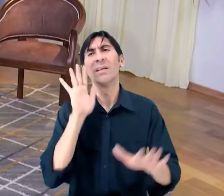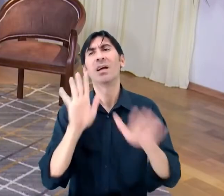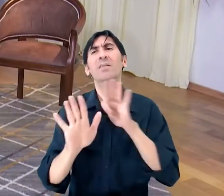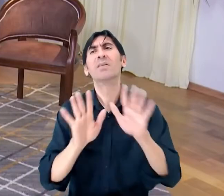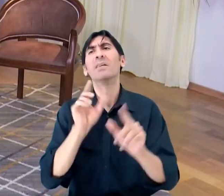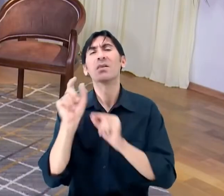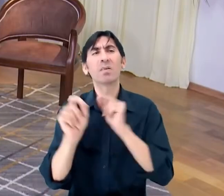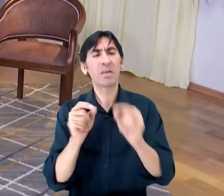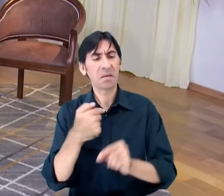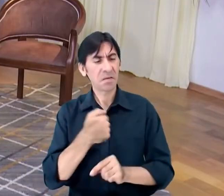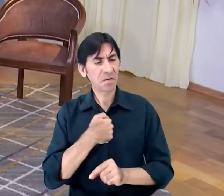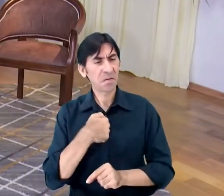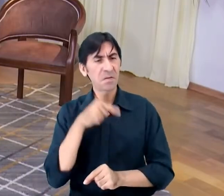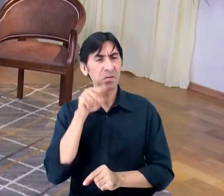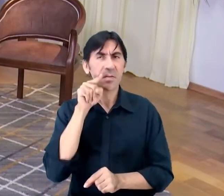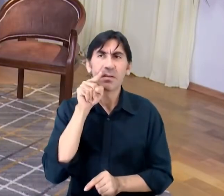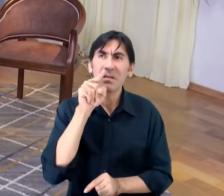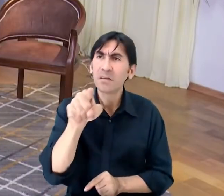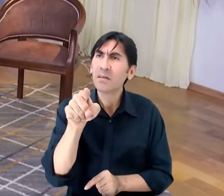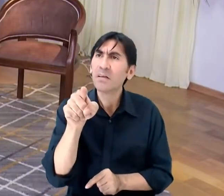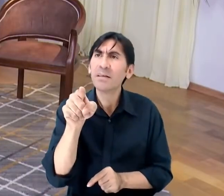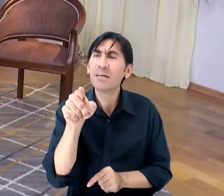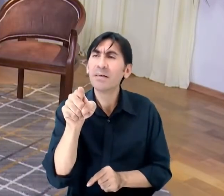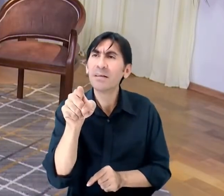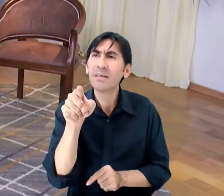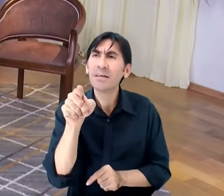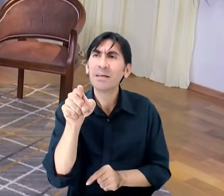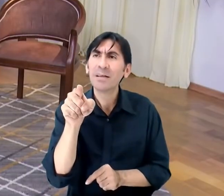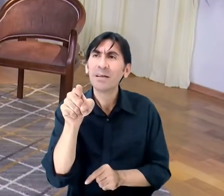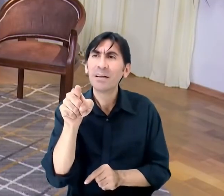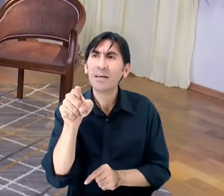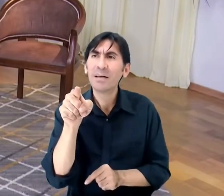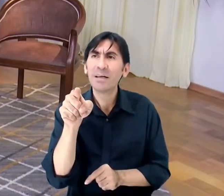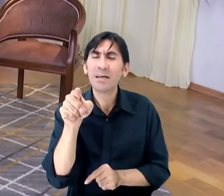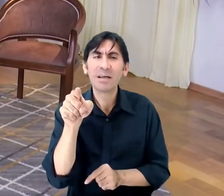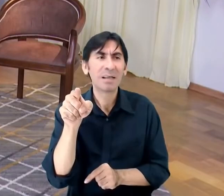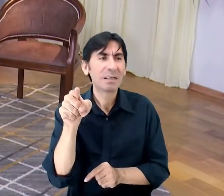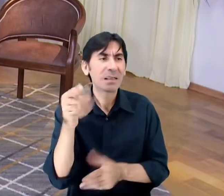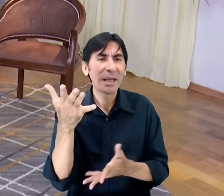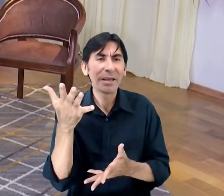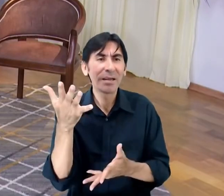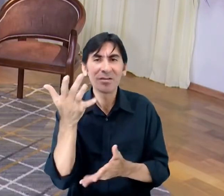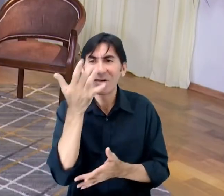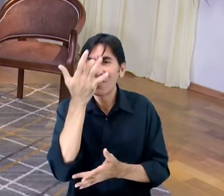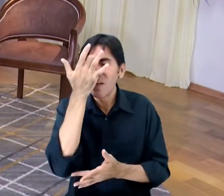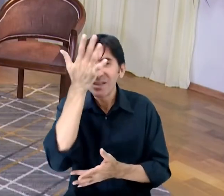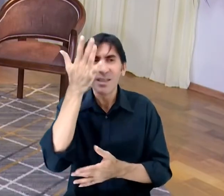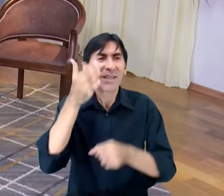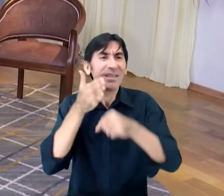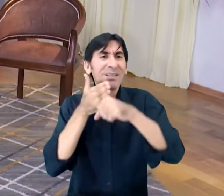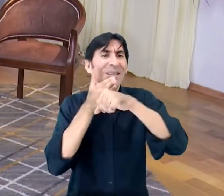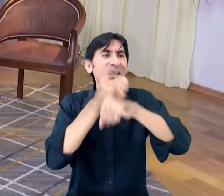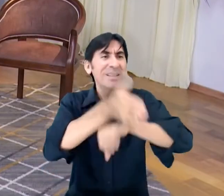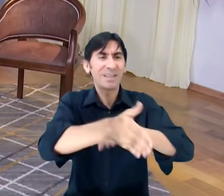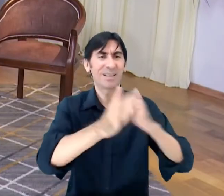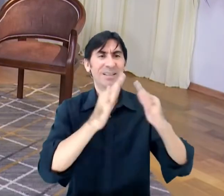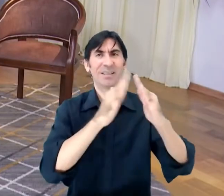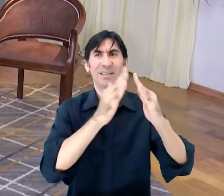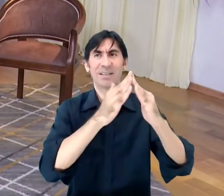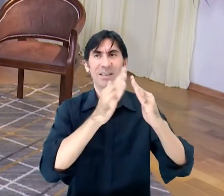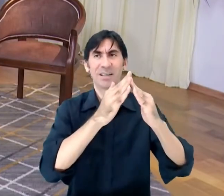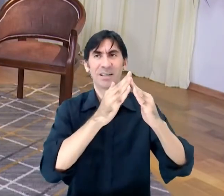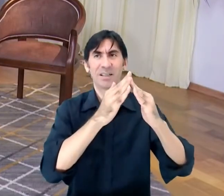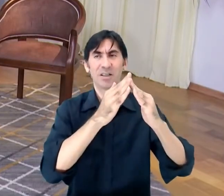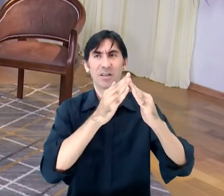e você não estaremos com aquela facilidade de entrar em todas as casas, mas a